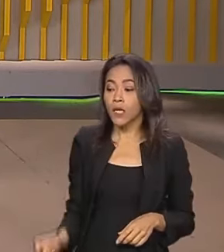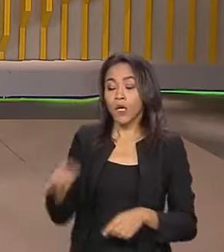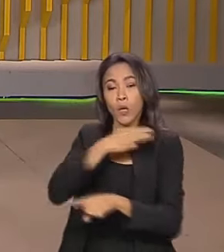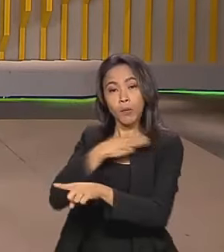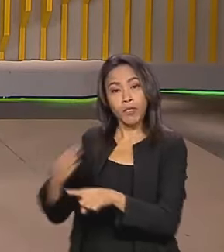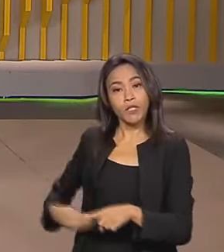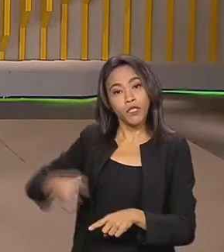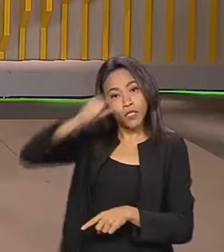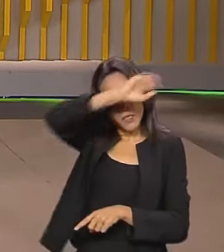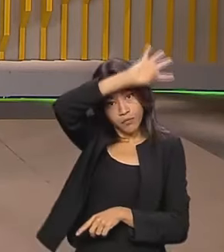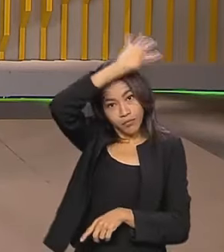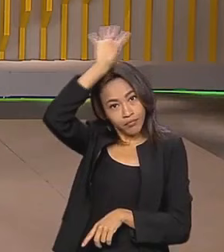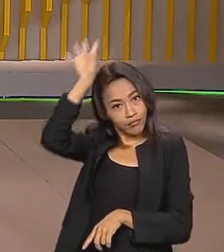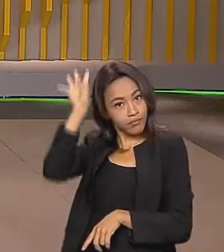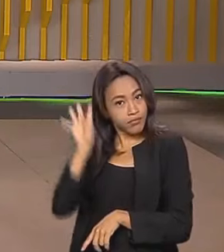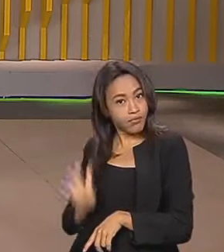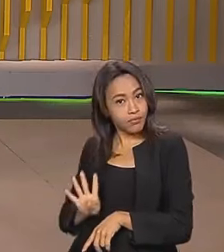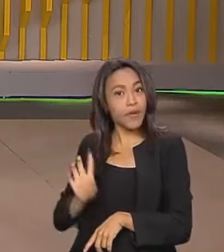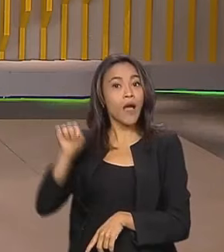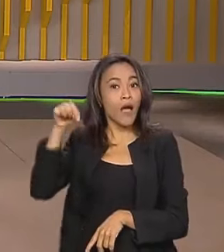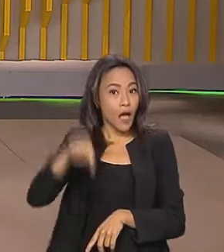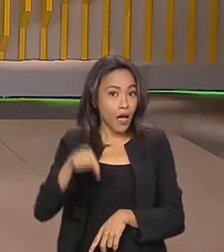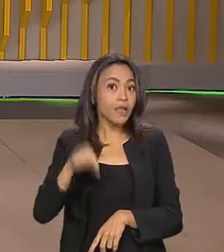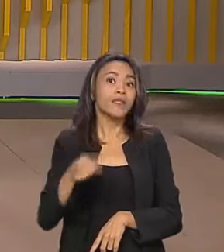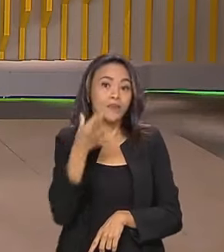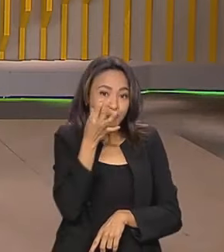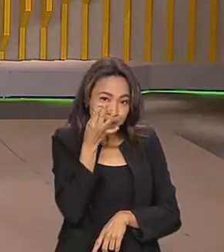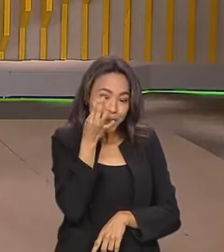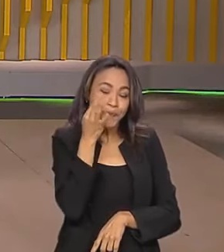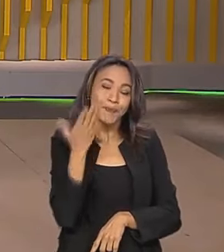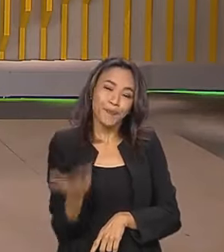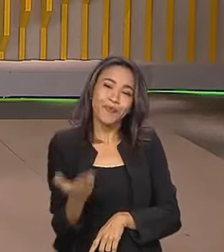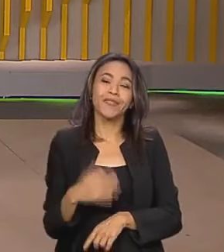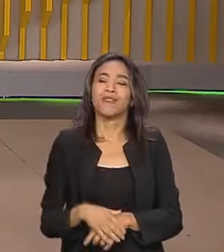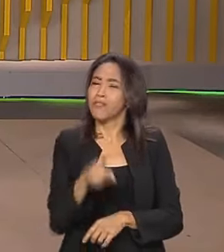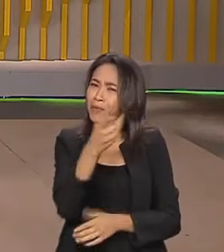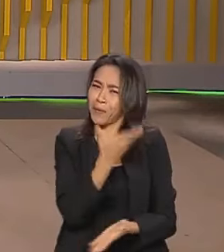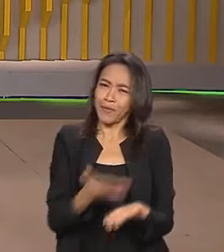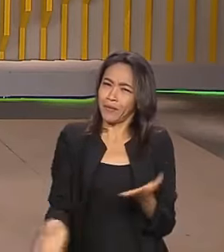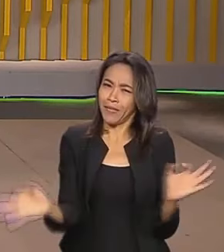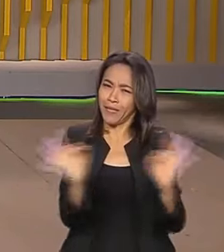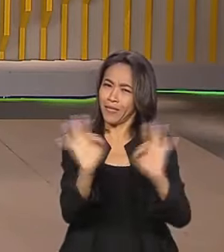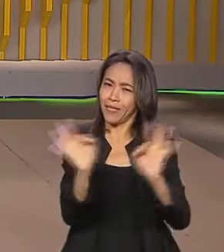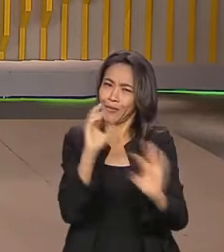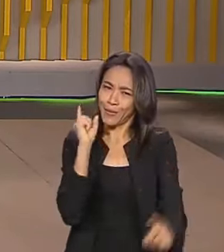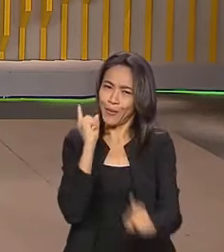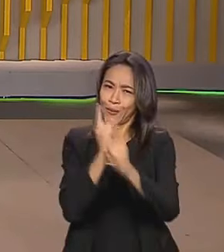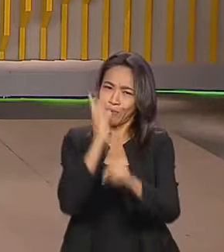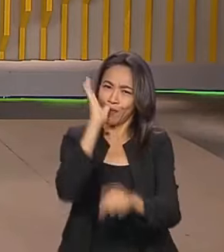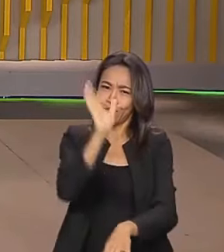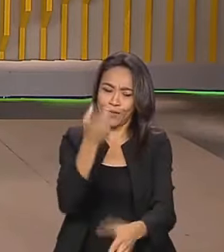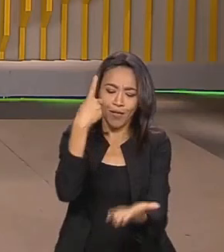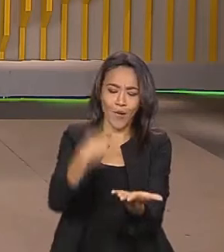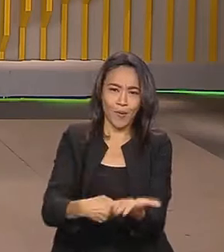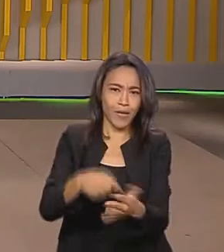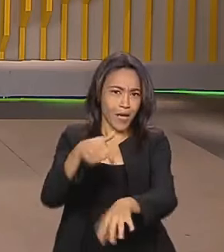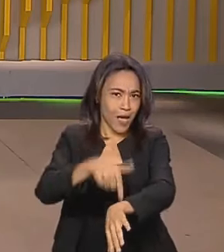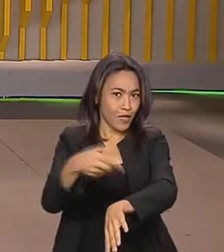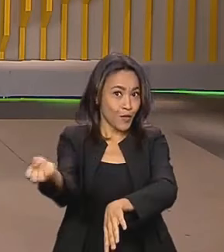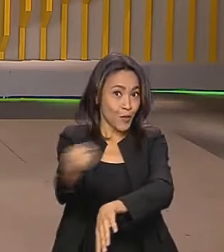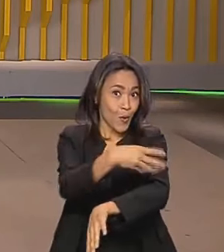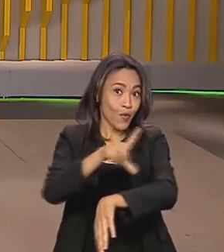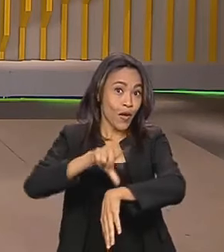indígenas aqui ao vivo no estúdio a Sônia Guajajara então você não pode perder Nosso encontro tá marcado nesse novo horário